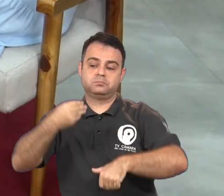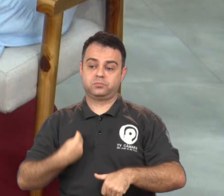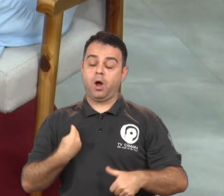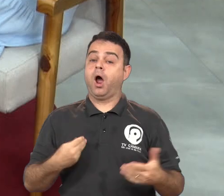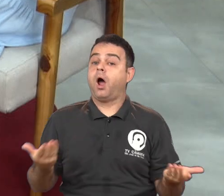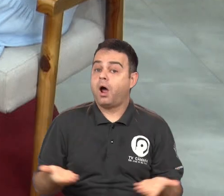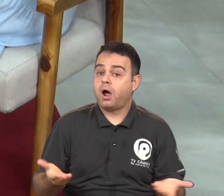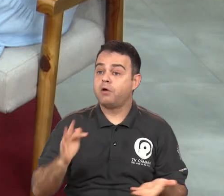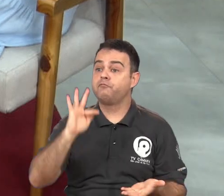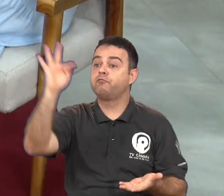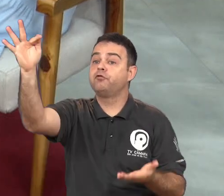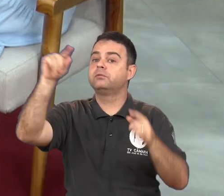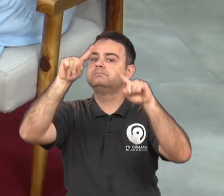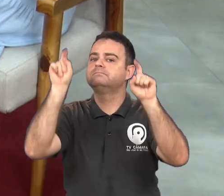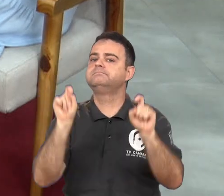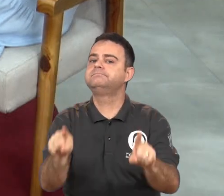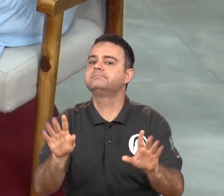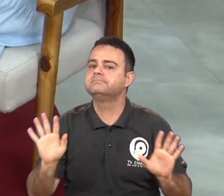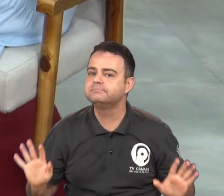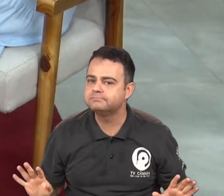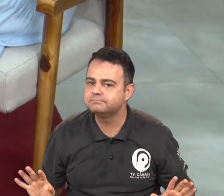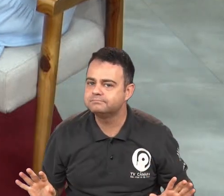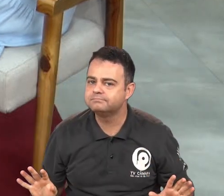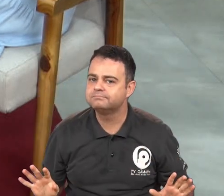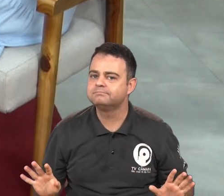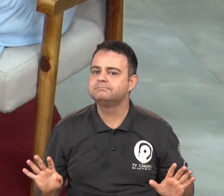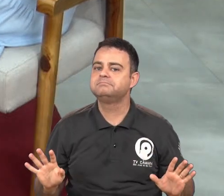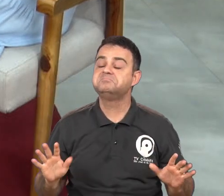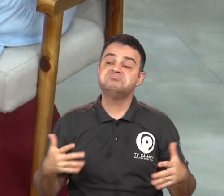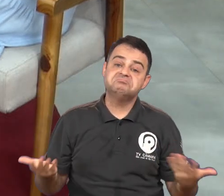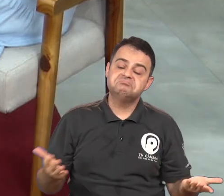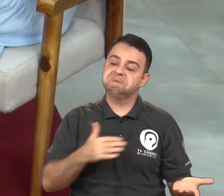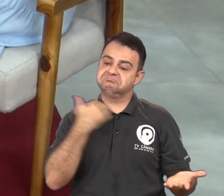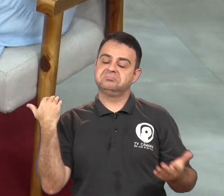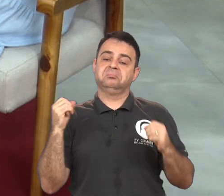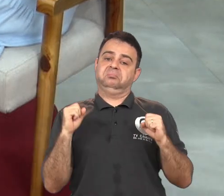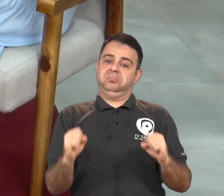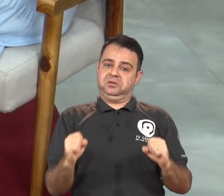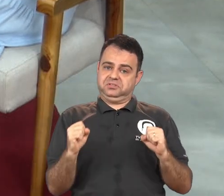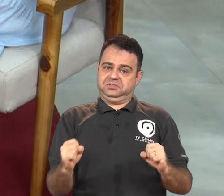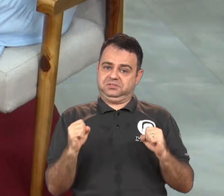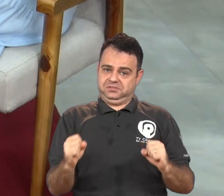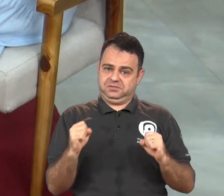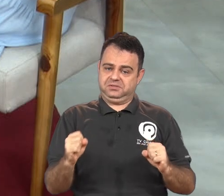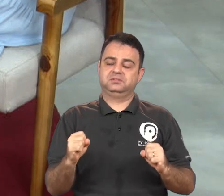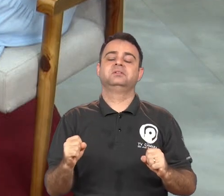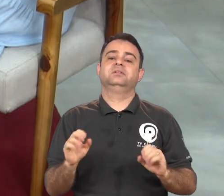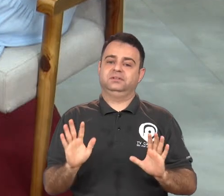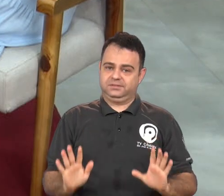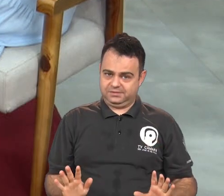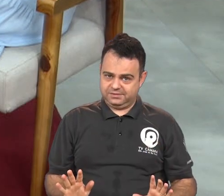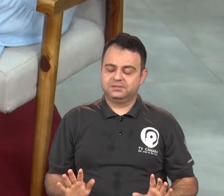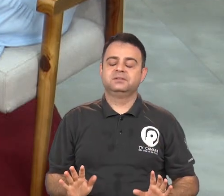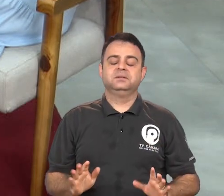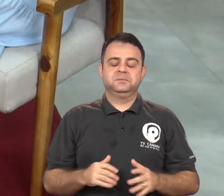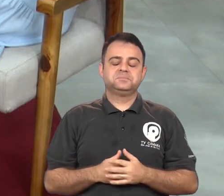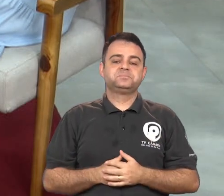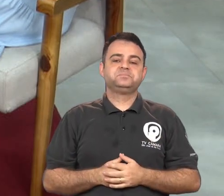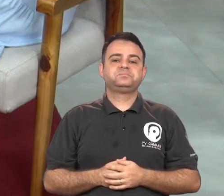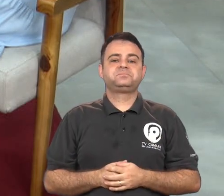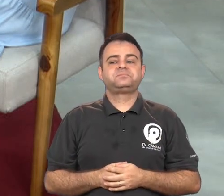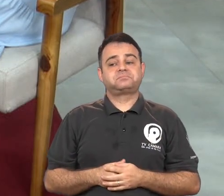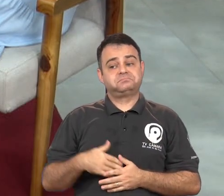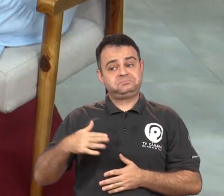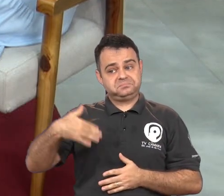aqui com uma viagem, uma passagem, que a gente sabe que o caminho é longo. E o que a gente